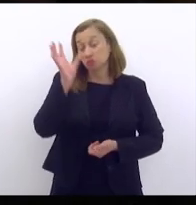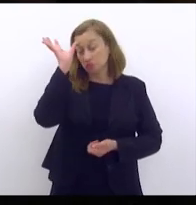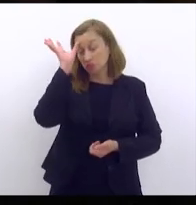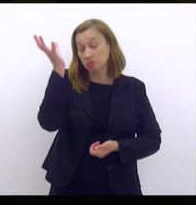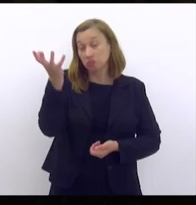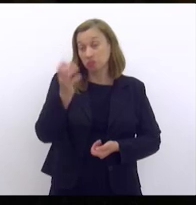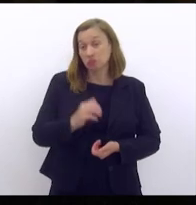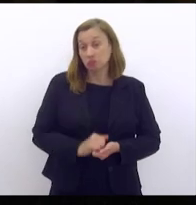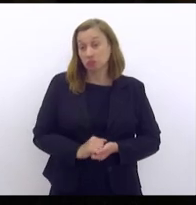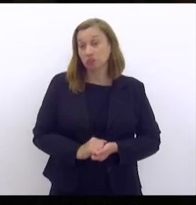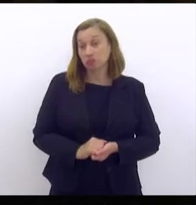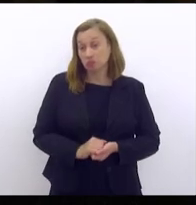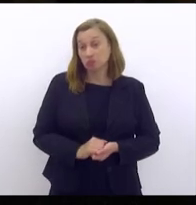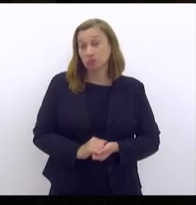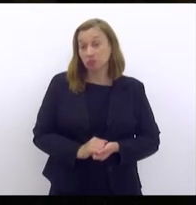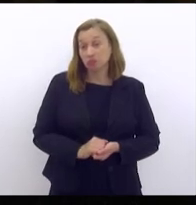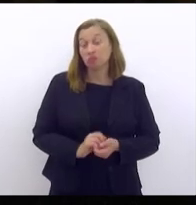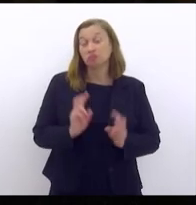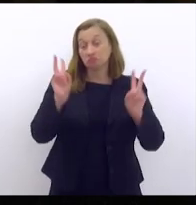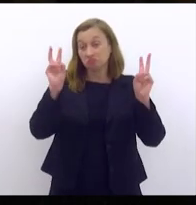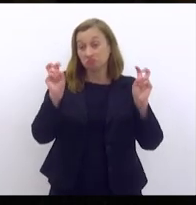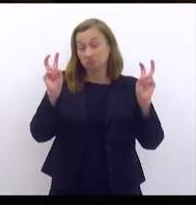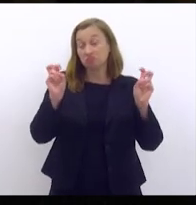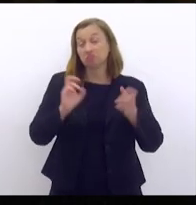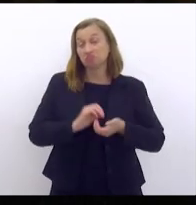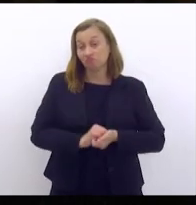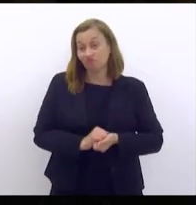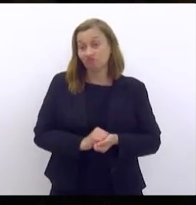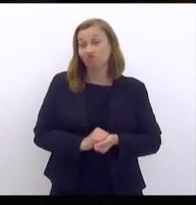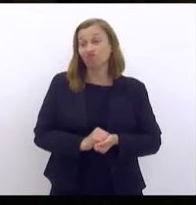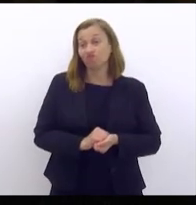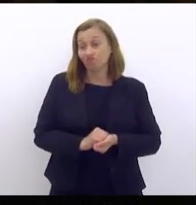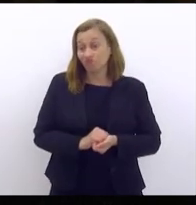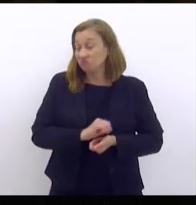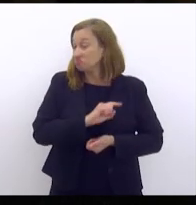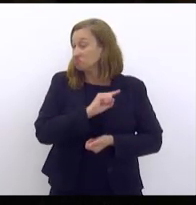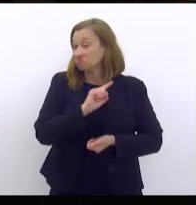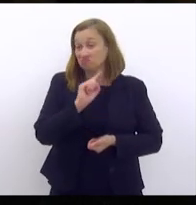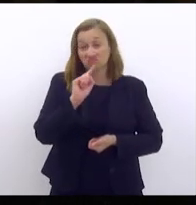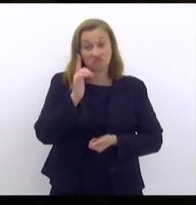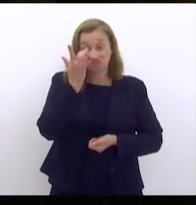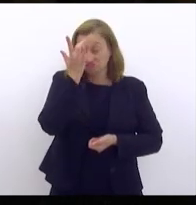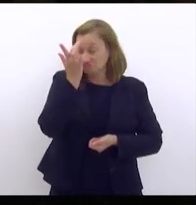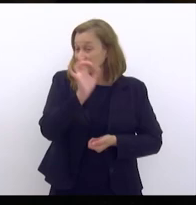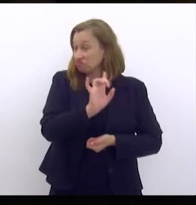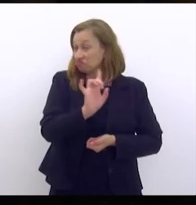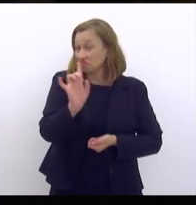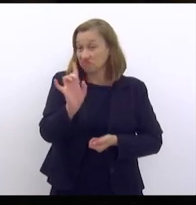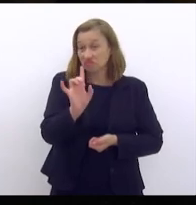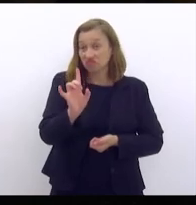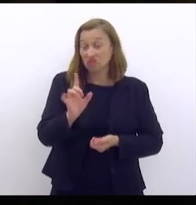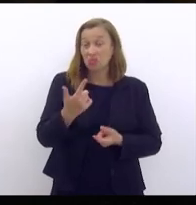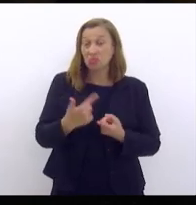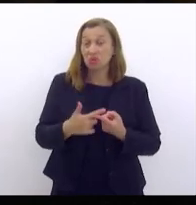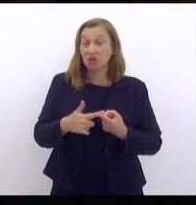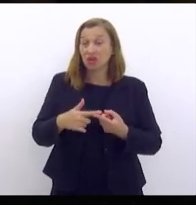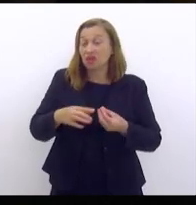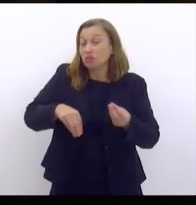resolver essa questão. Não é fácil. Porque envolve